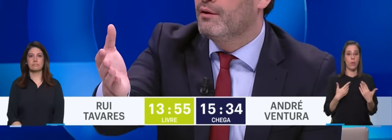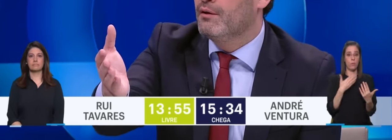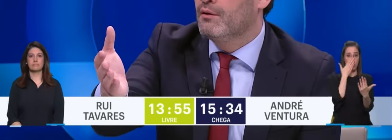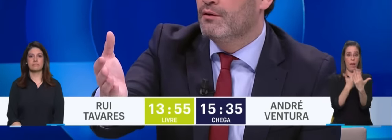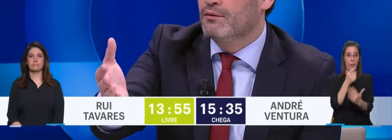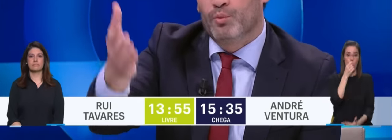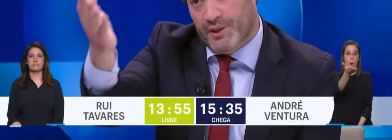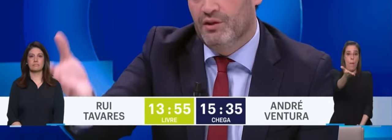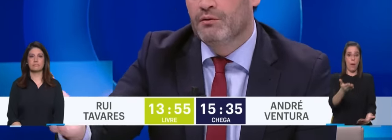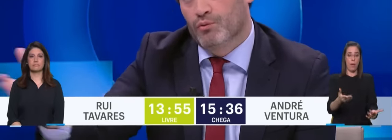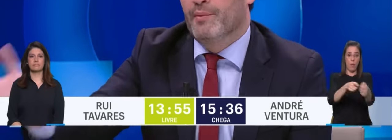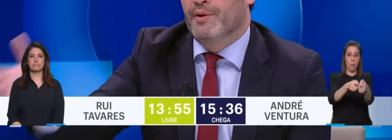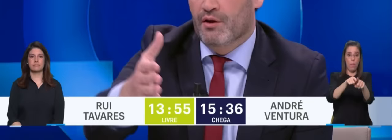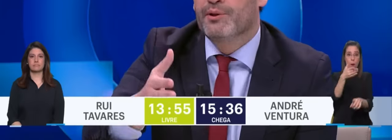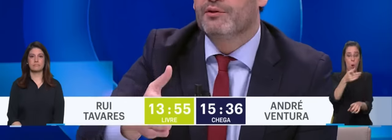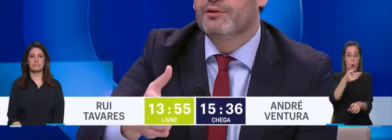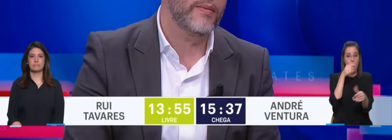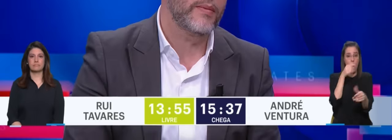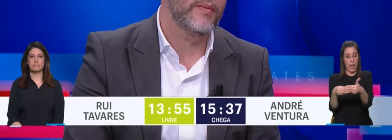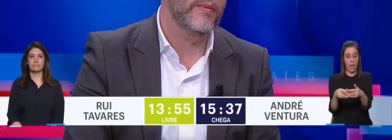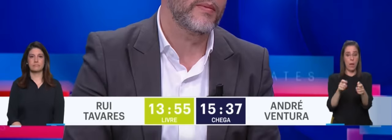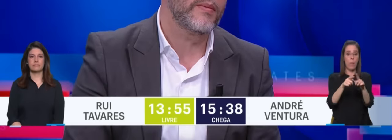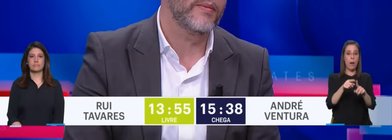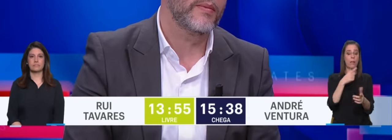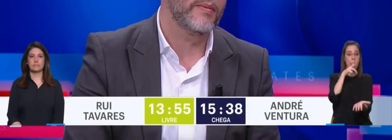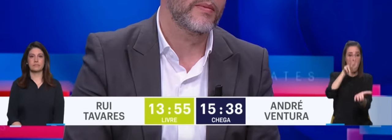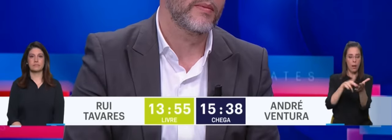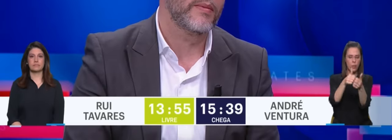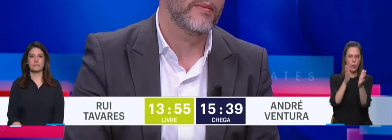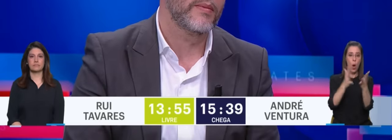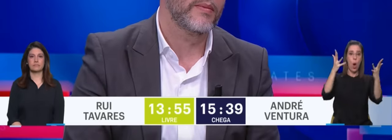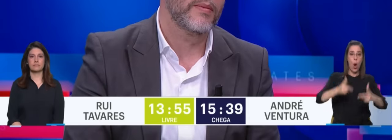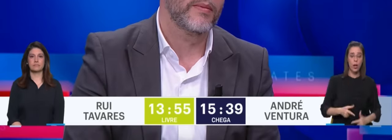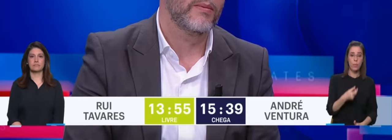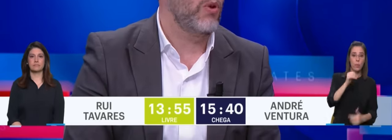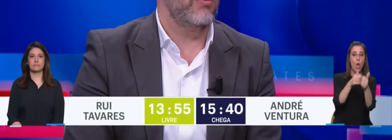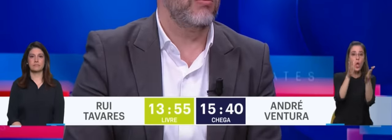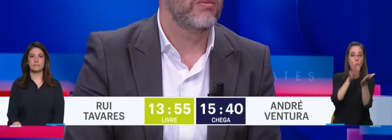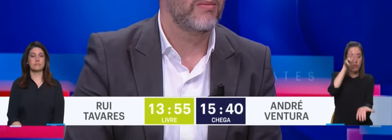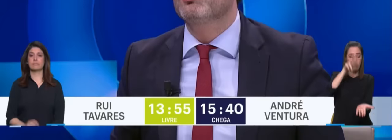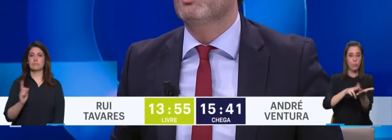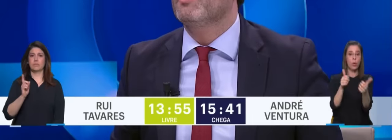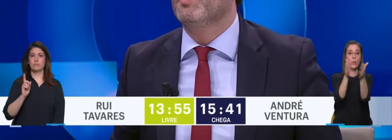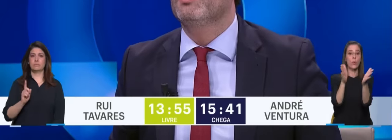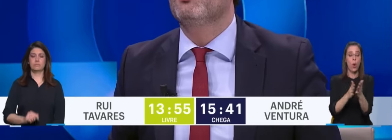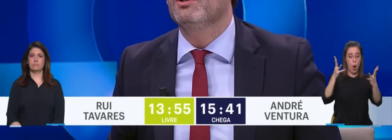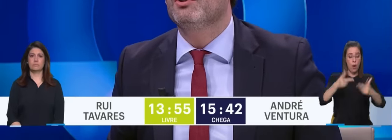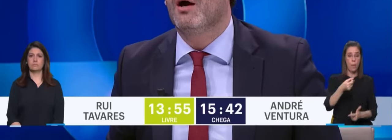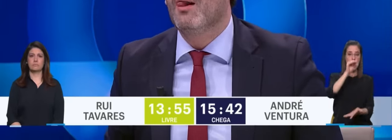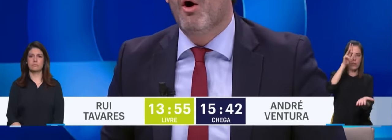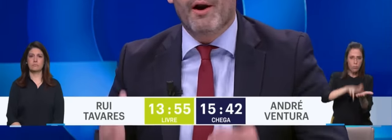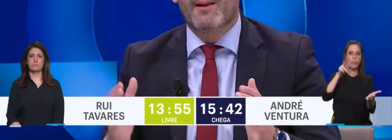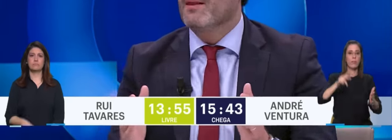homem de um partido de um homem que lider um partido que viabilizou todos os orçamentos do partido socialista não André